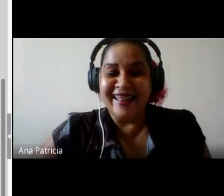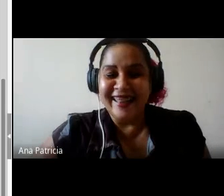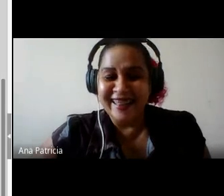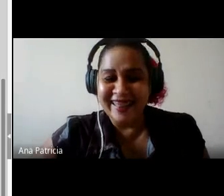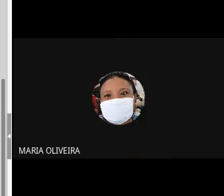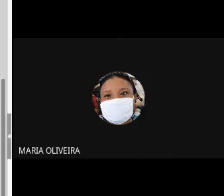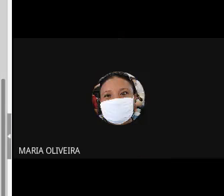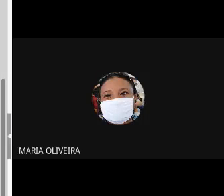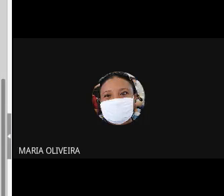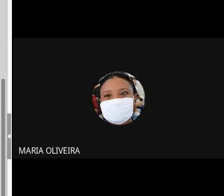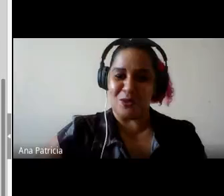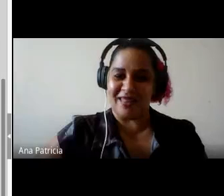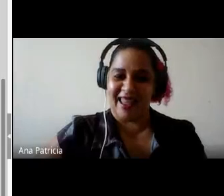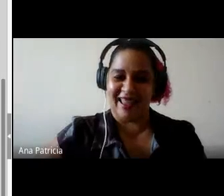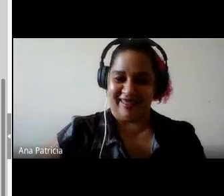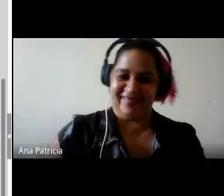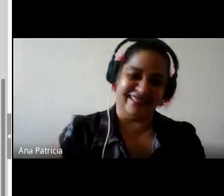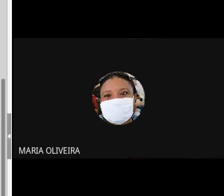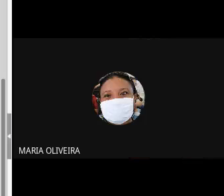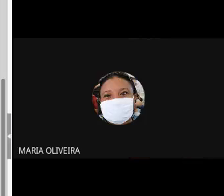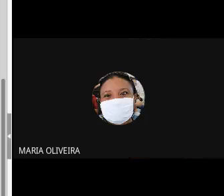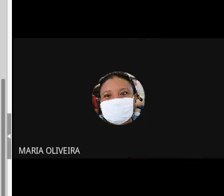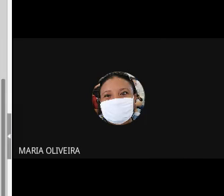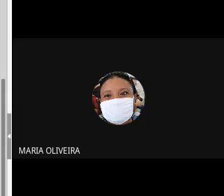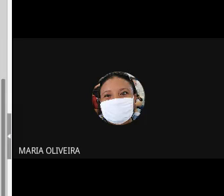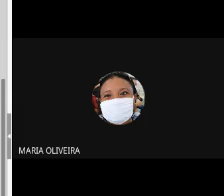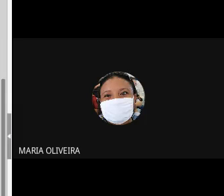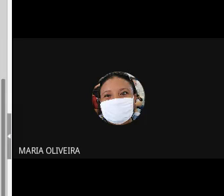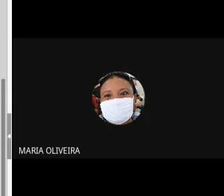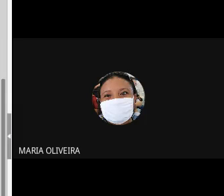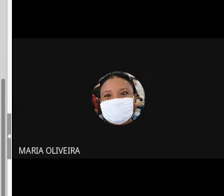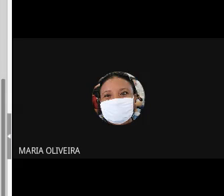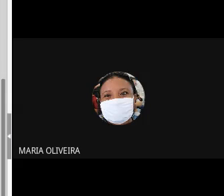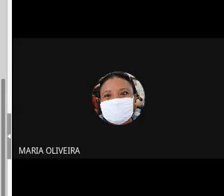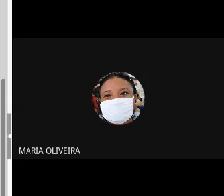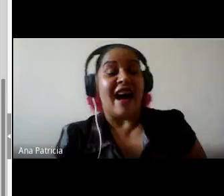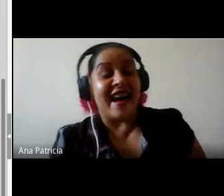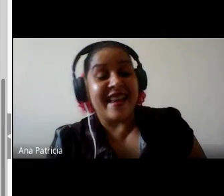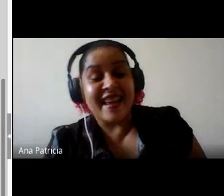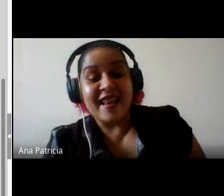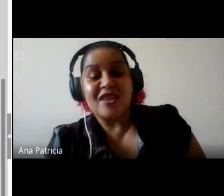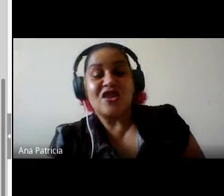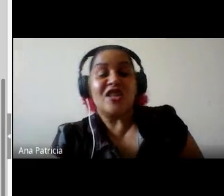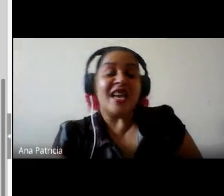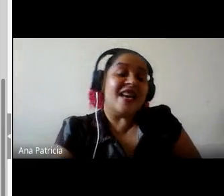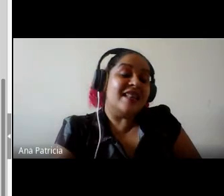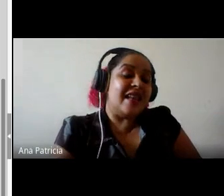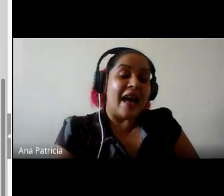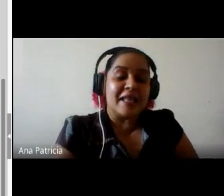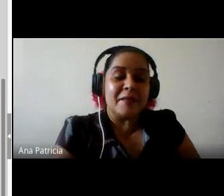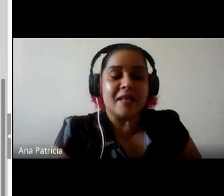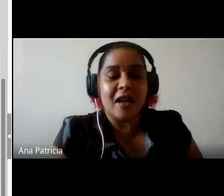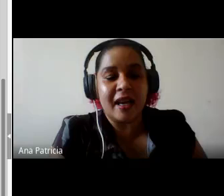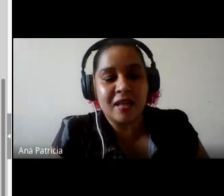Adoro! Socorro, Escoteia. Não sou só eu que faço isso, né, professora? Aí,